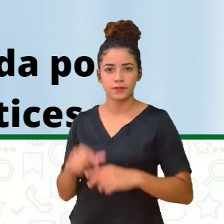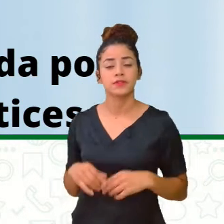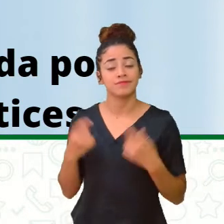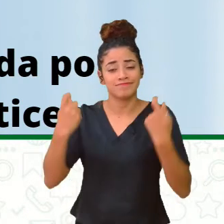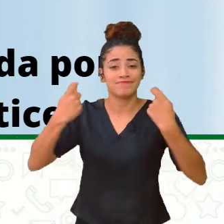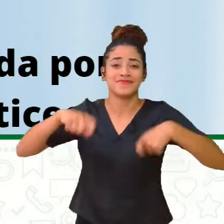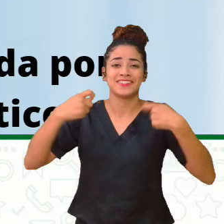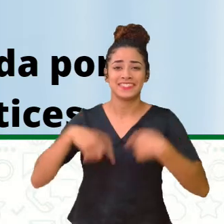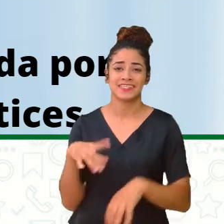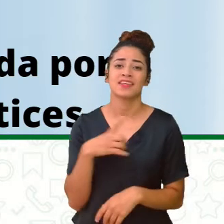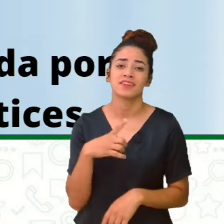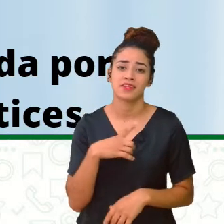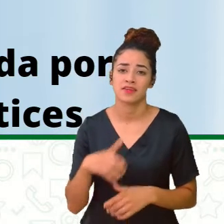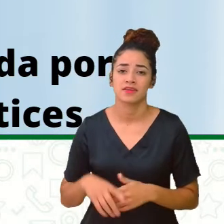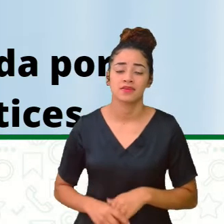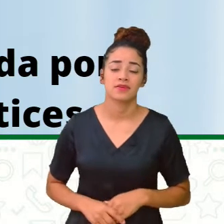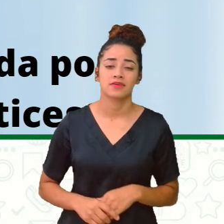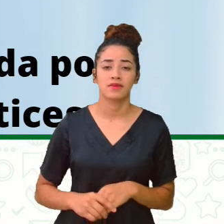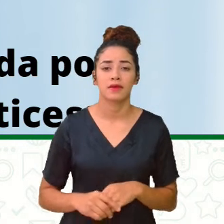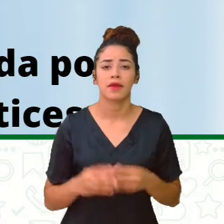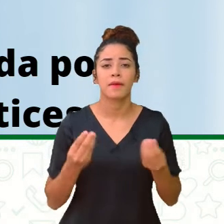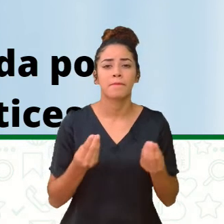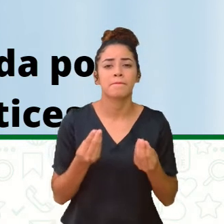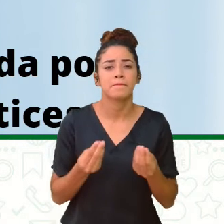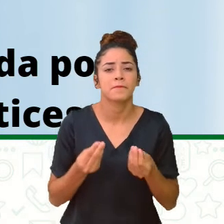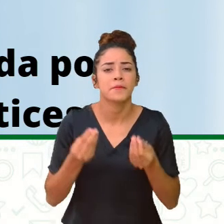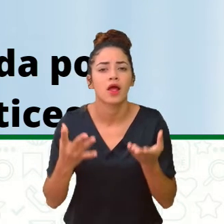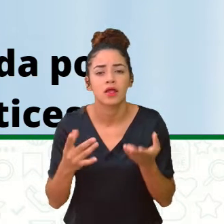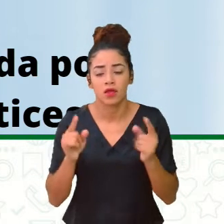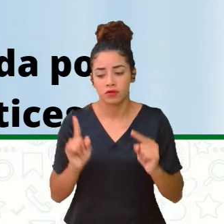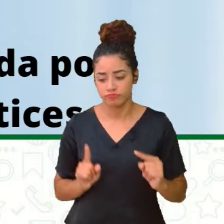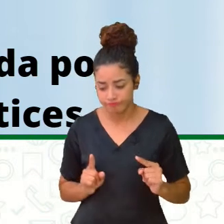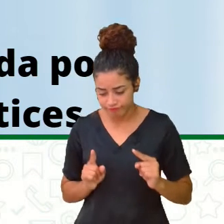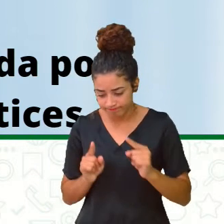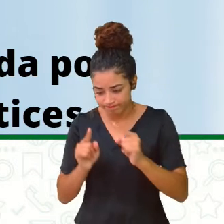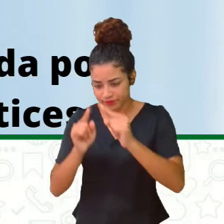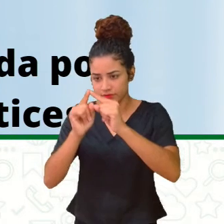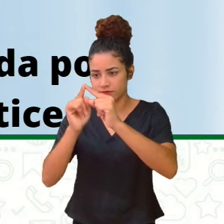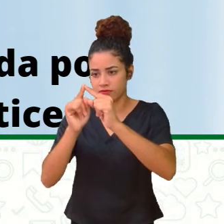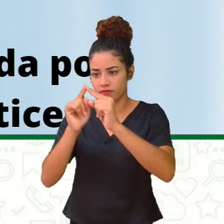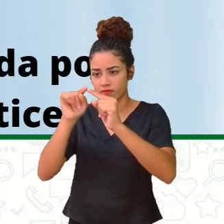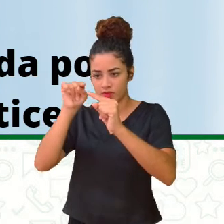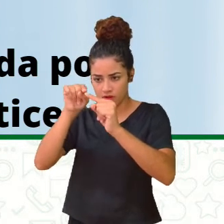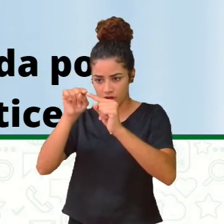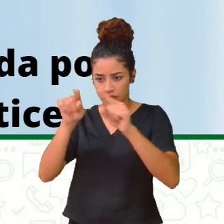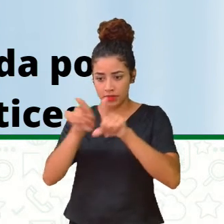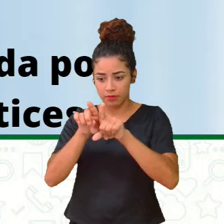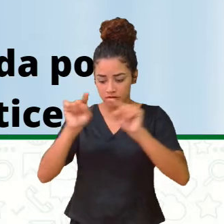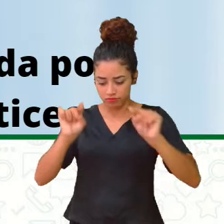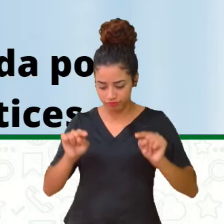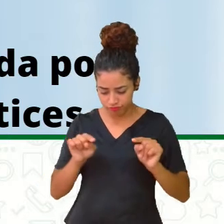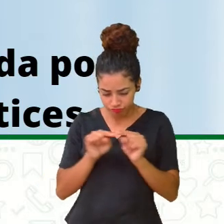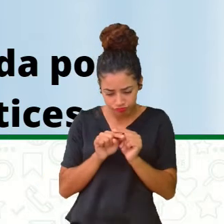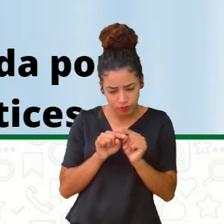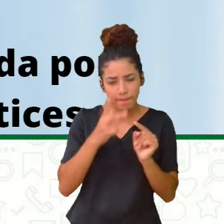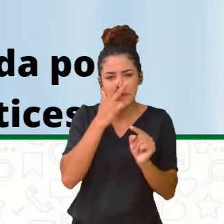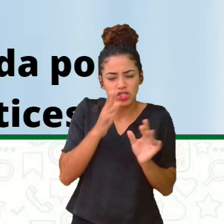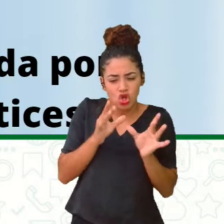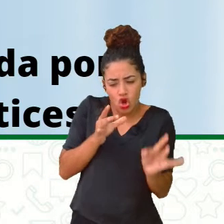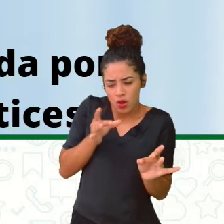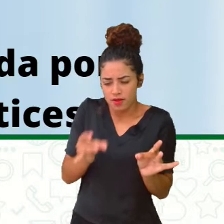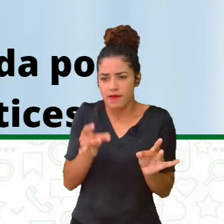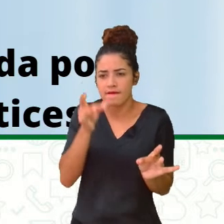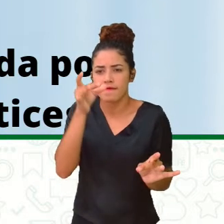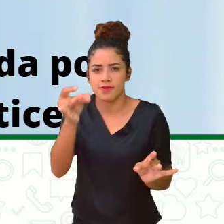aí os 3 vértices para poder manter os 3 segmentos coladinhos um ao outro, certo?